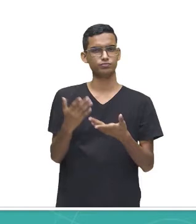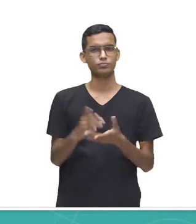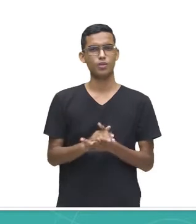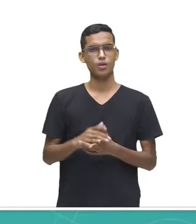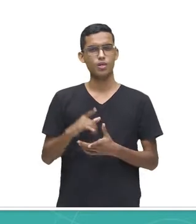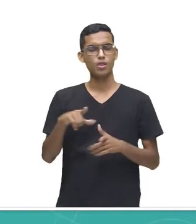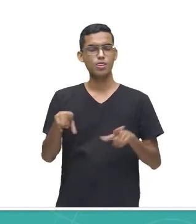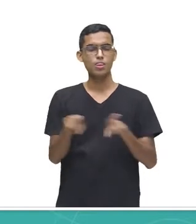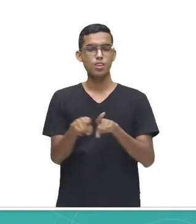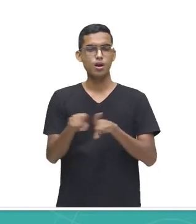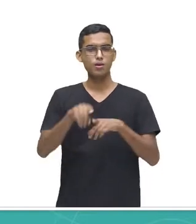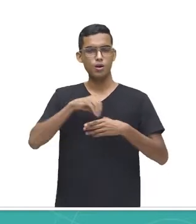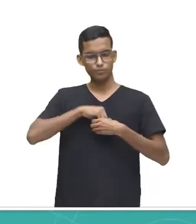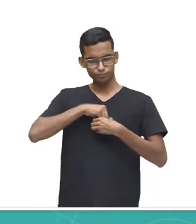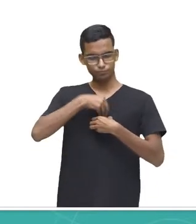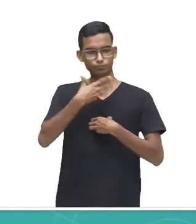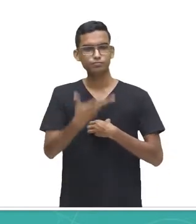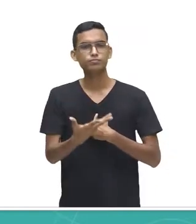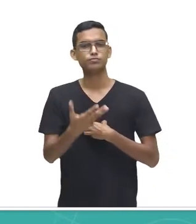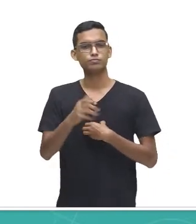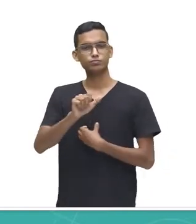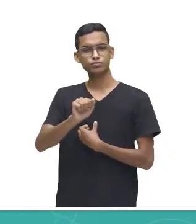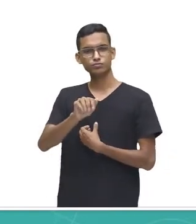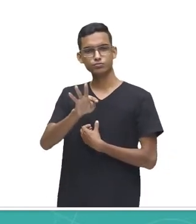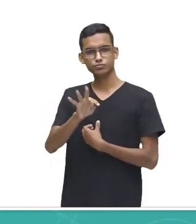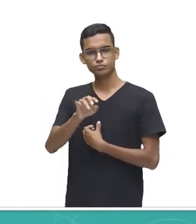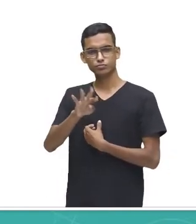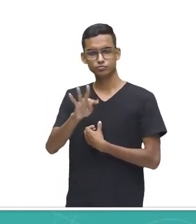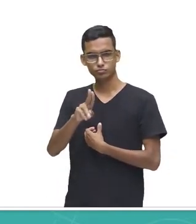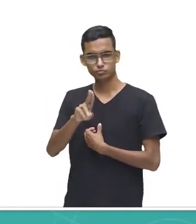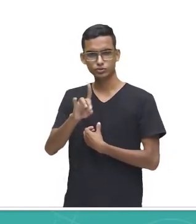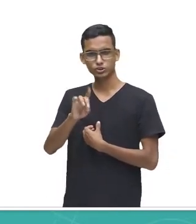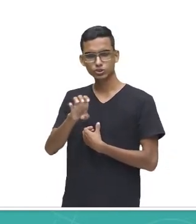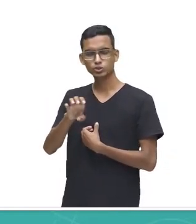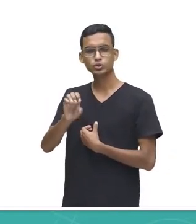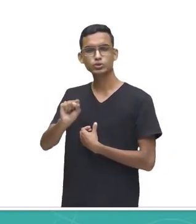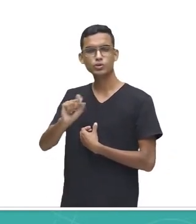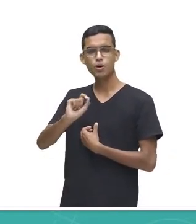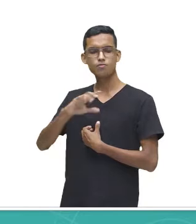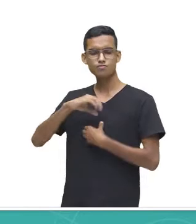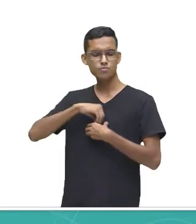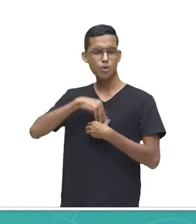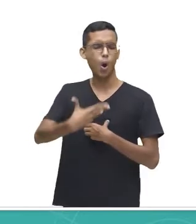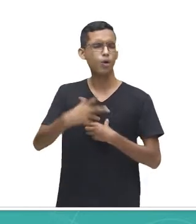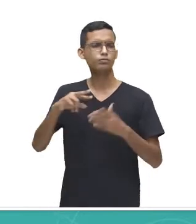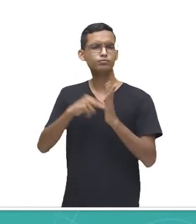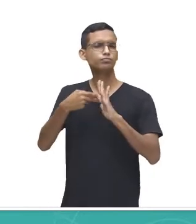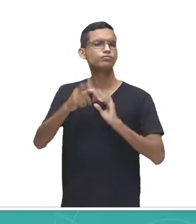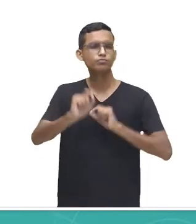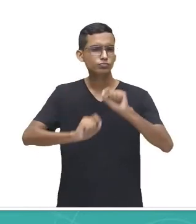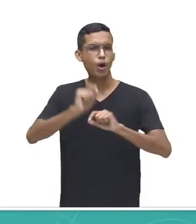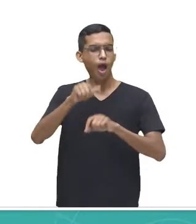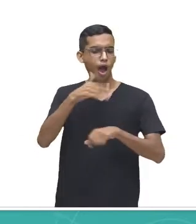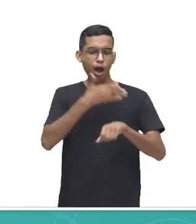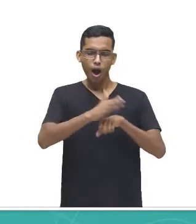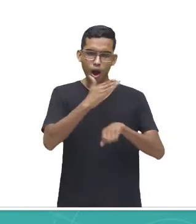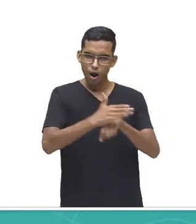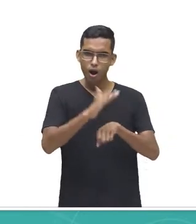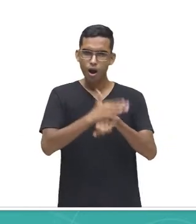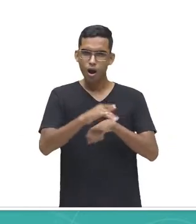Atitudes. Aí é a prática dos ensinamentos daquela religião.